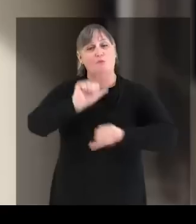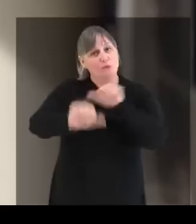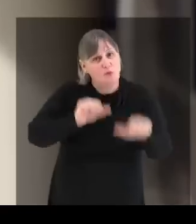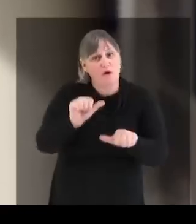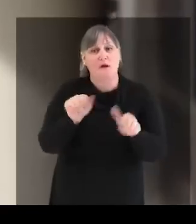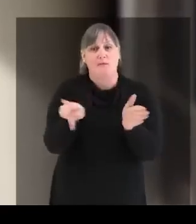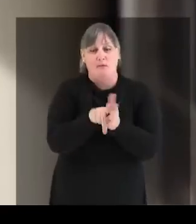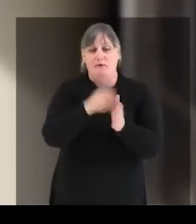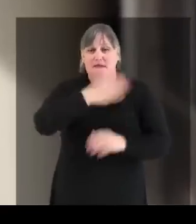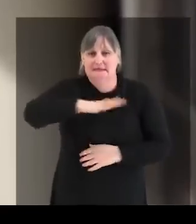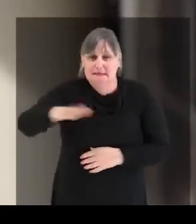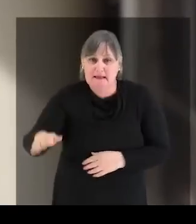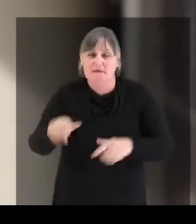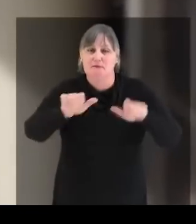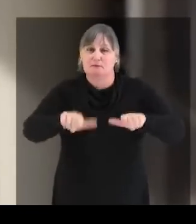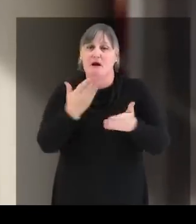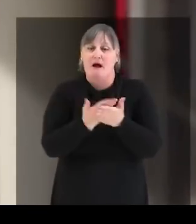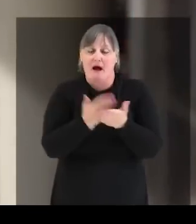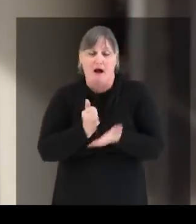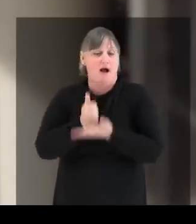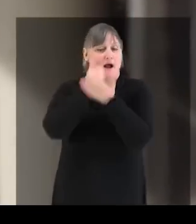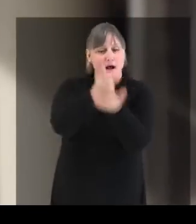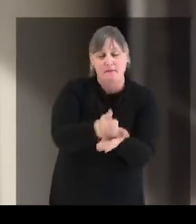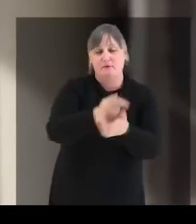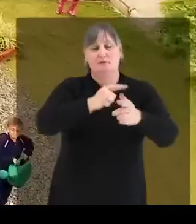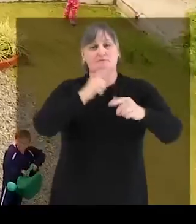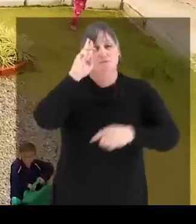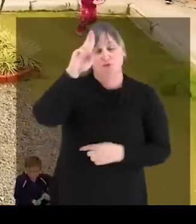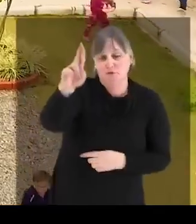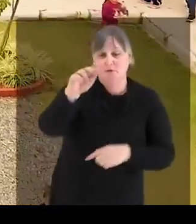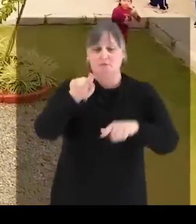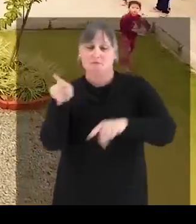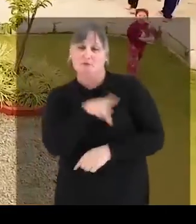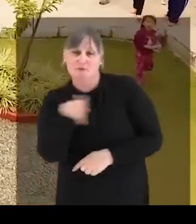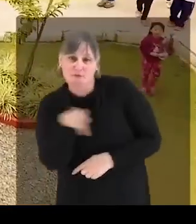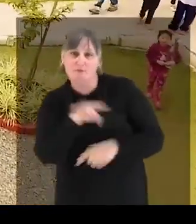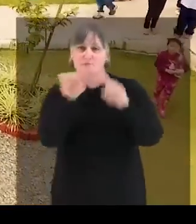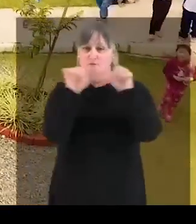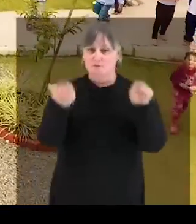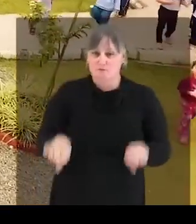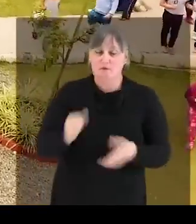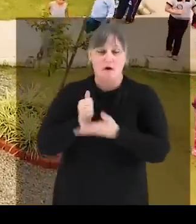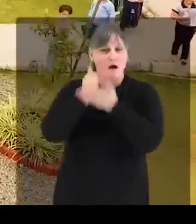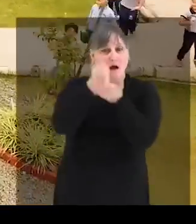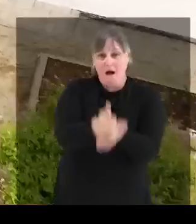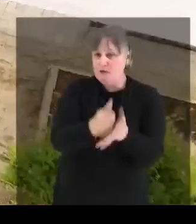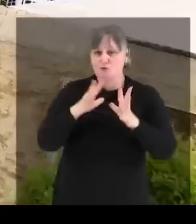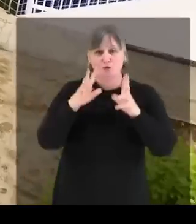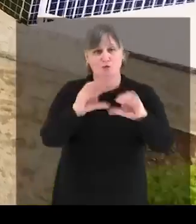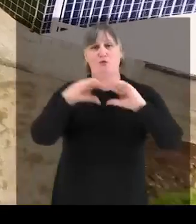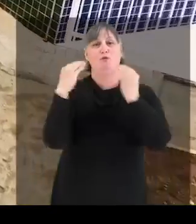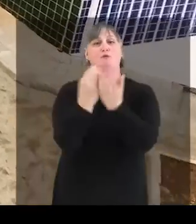infantil, formando uma rede de apoio que conta com gestores, professores, funcionários, auxiliares,